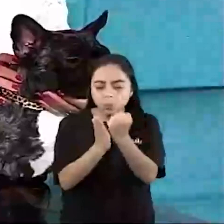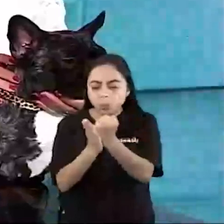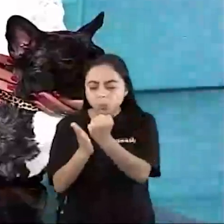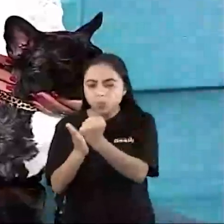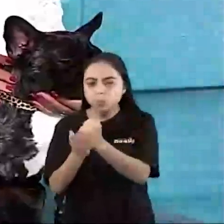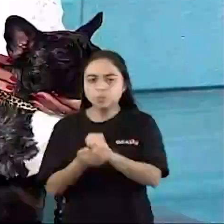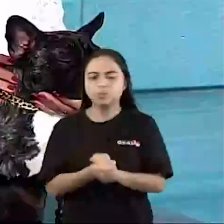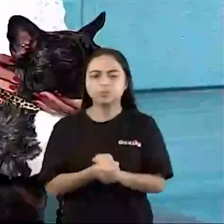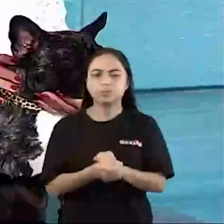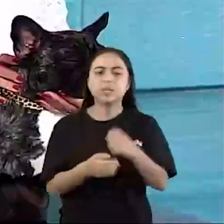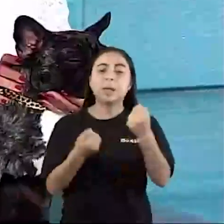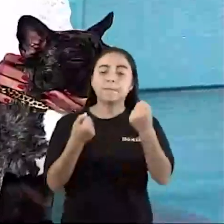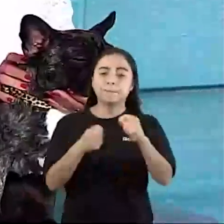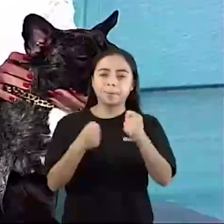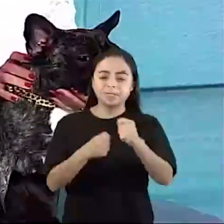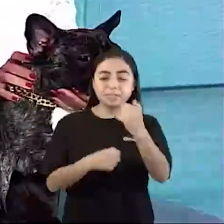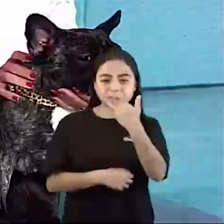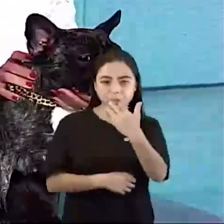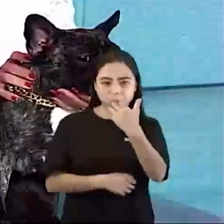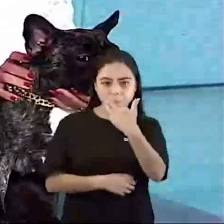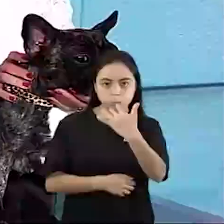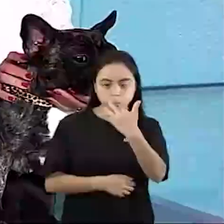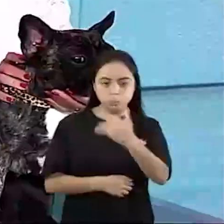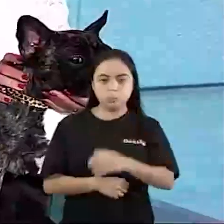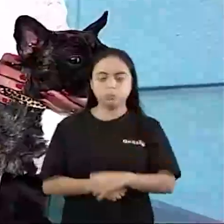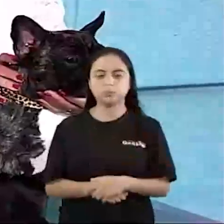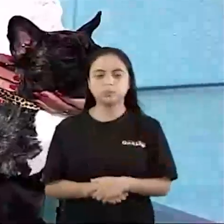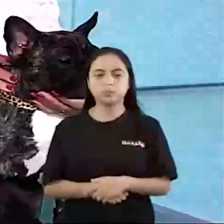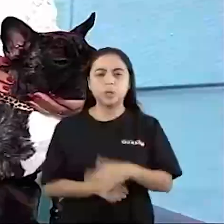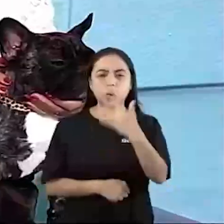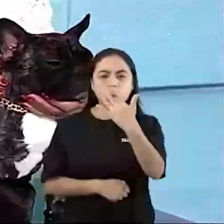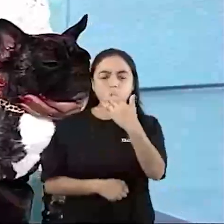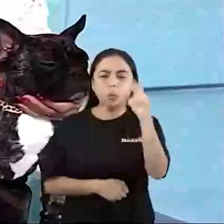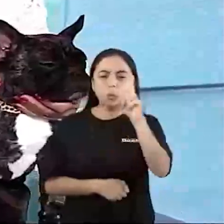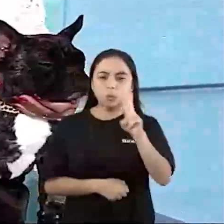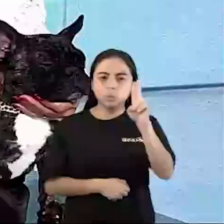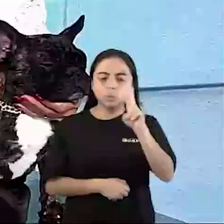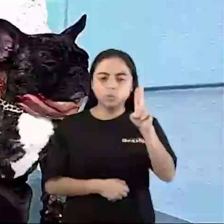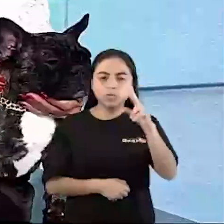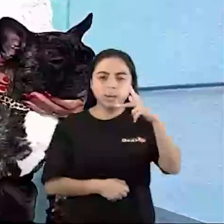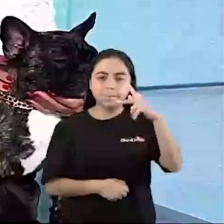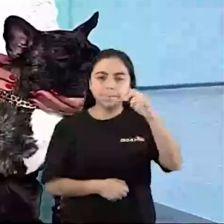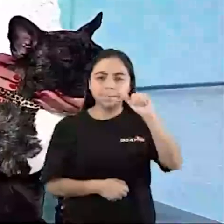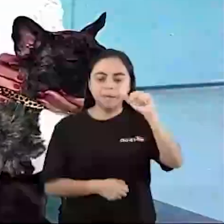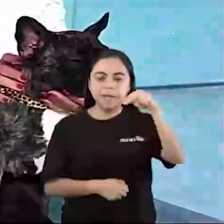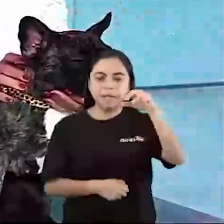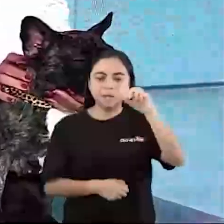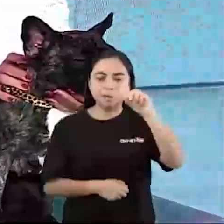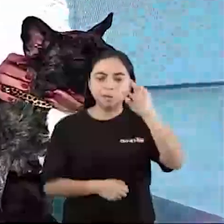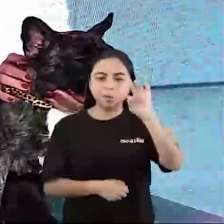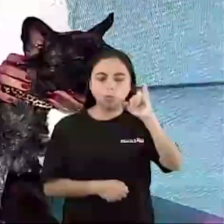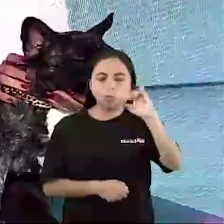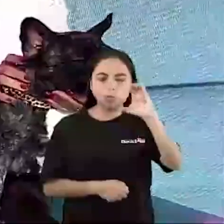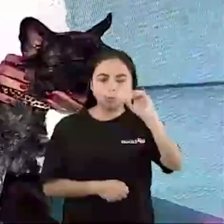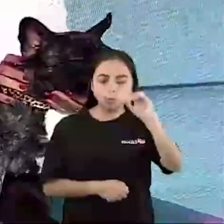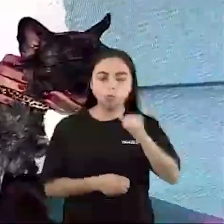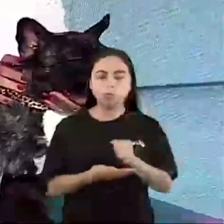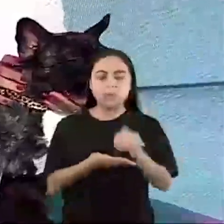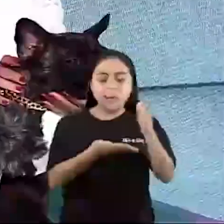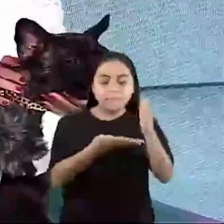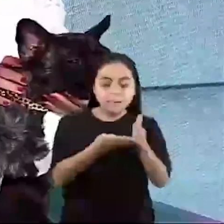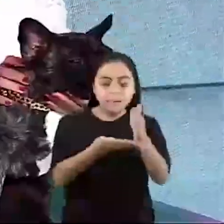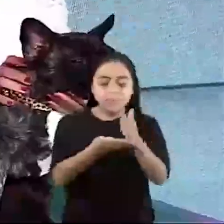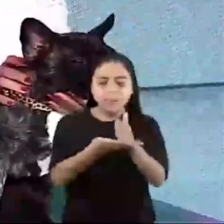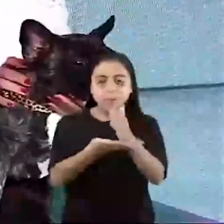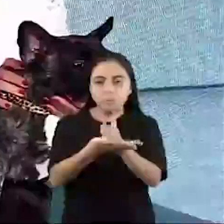suave. Ela precisa ser corada. O corante que a gente usa, é o panótico. Então, a gente cora nas 3